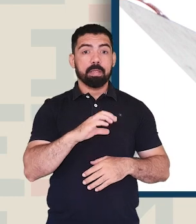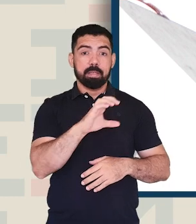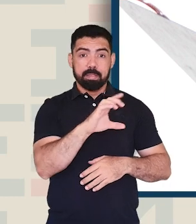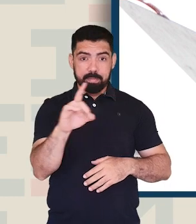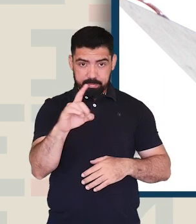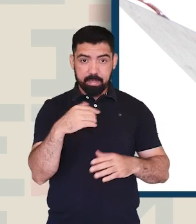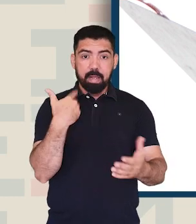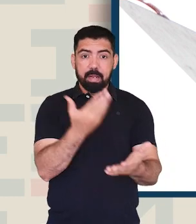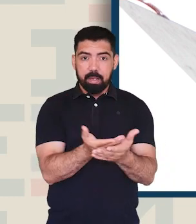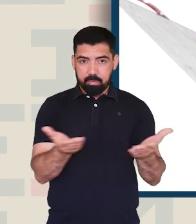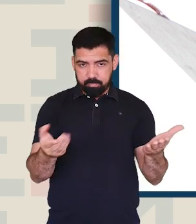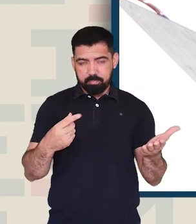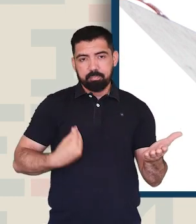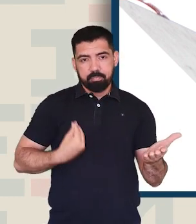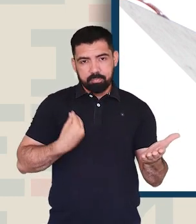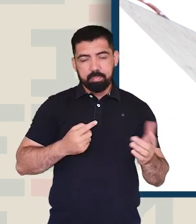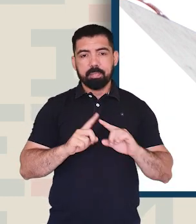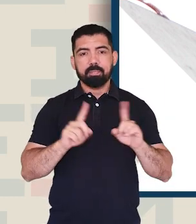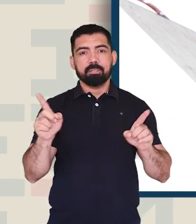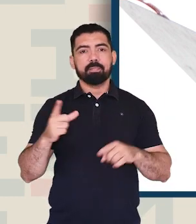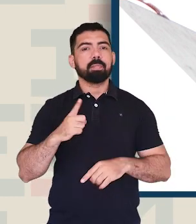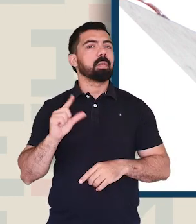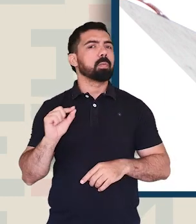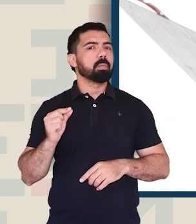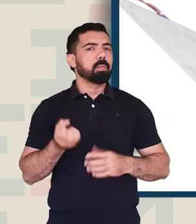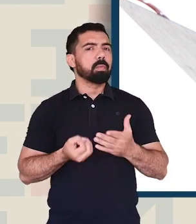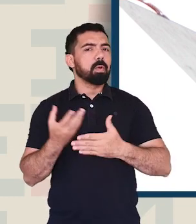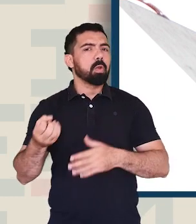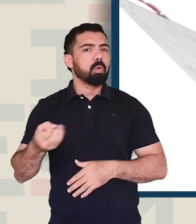em voga, mas com o advento